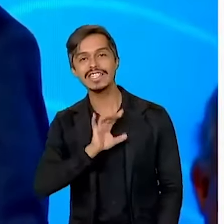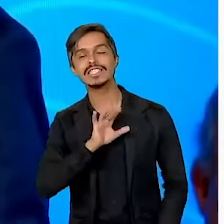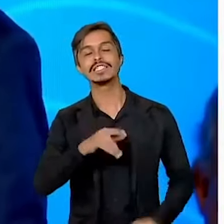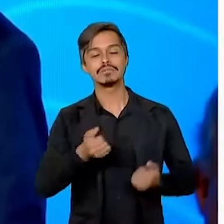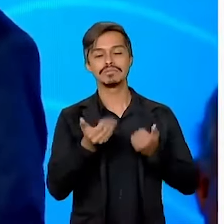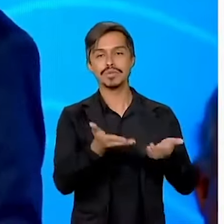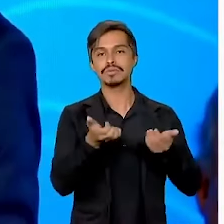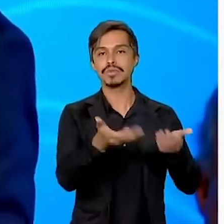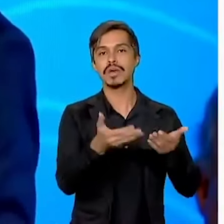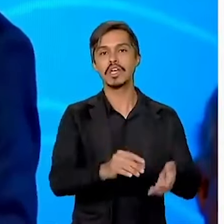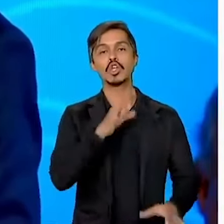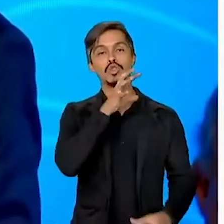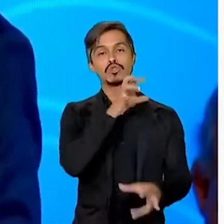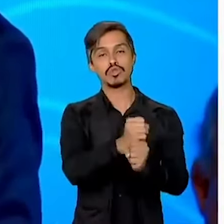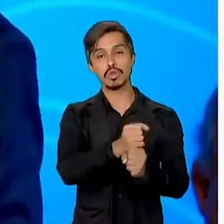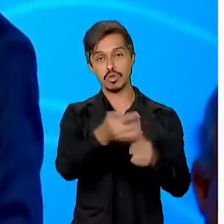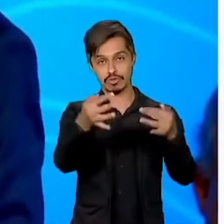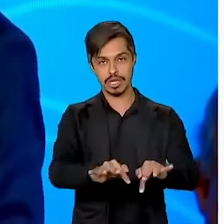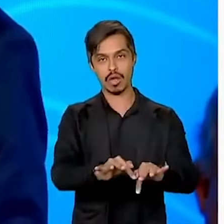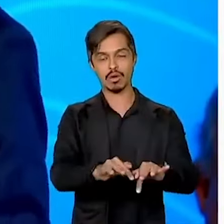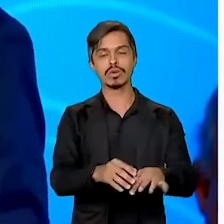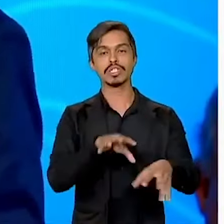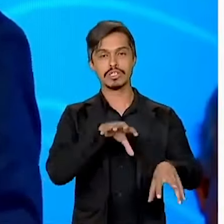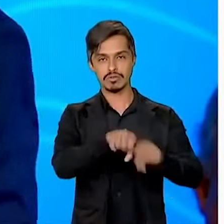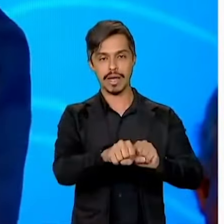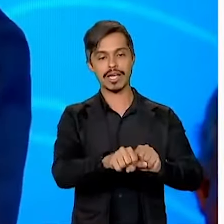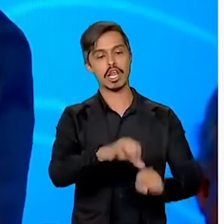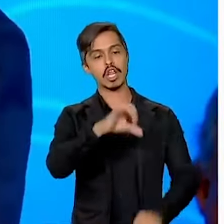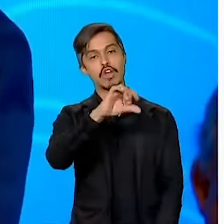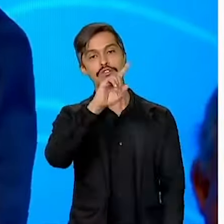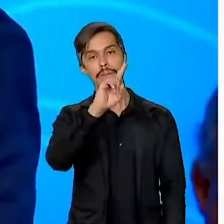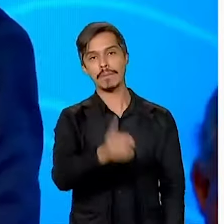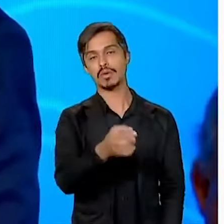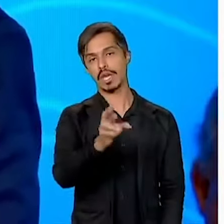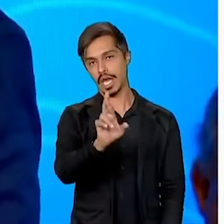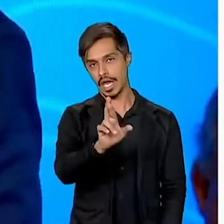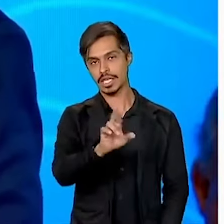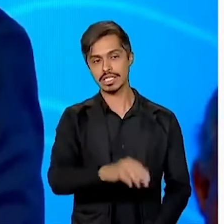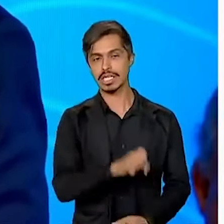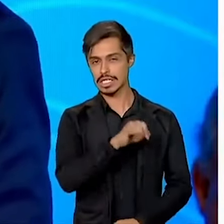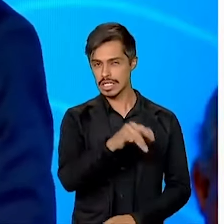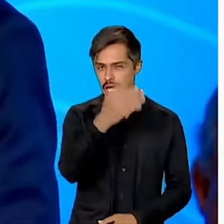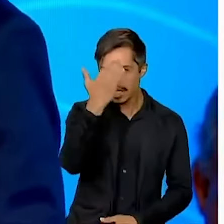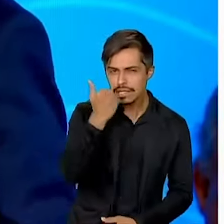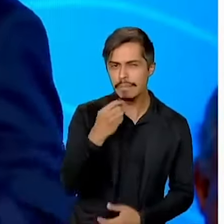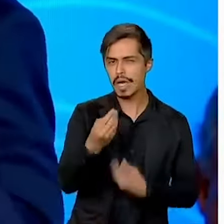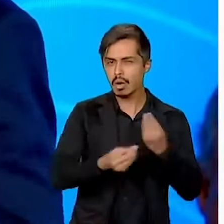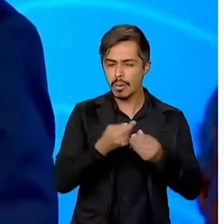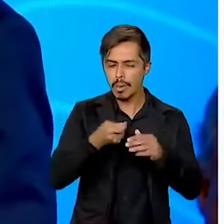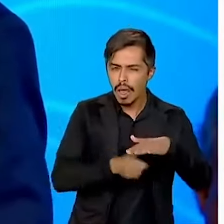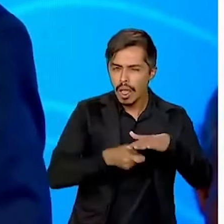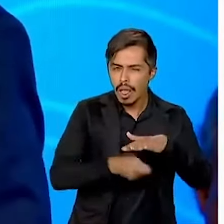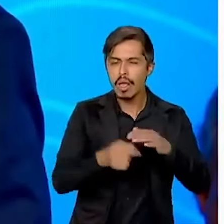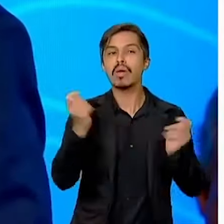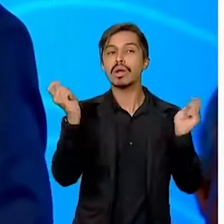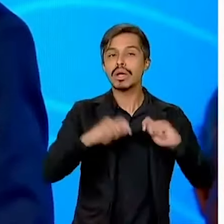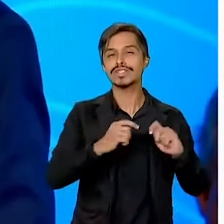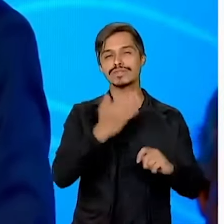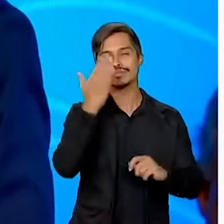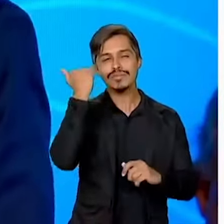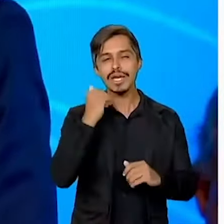ter R$9 mil na poupança, se ele souber aplicar, vai até render um pouquinho para ele seguir a sua